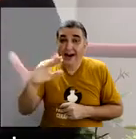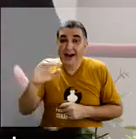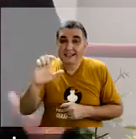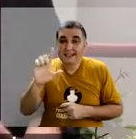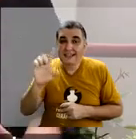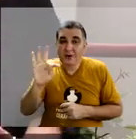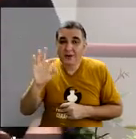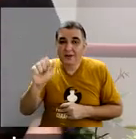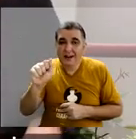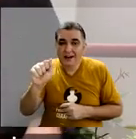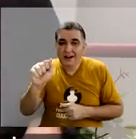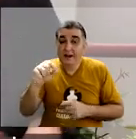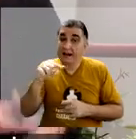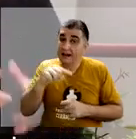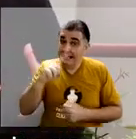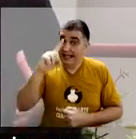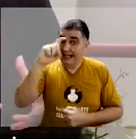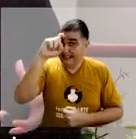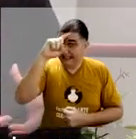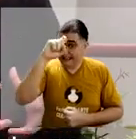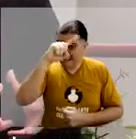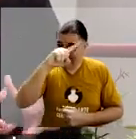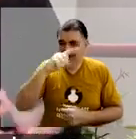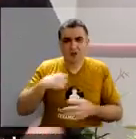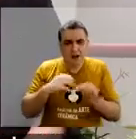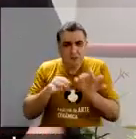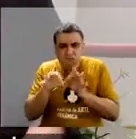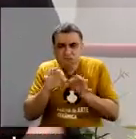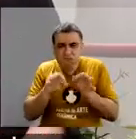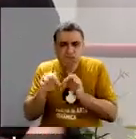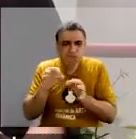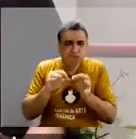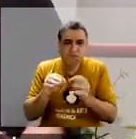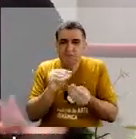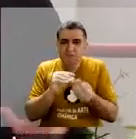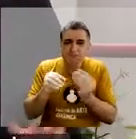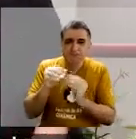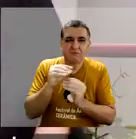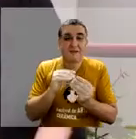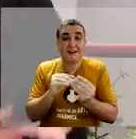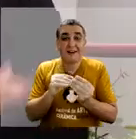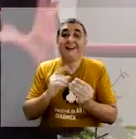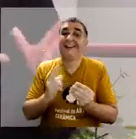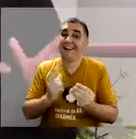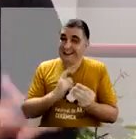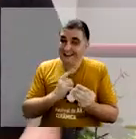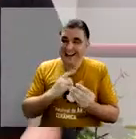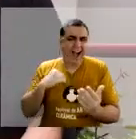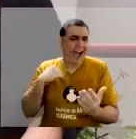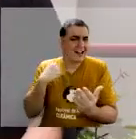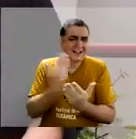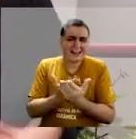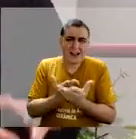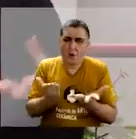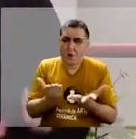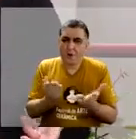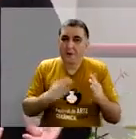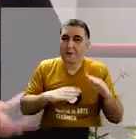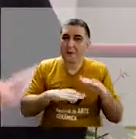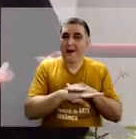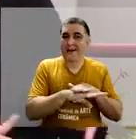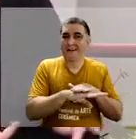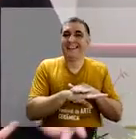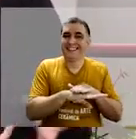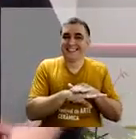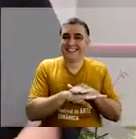é complicado pra caramba, e eu fiz um vasinho. Então, eu tenho até hoje, né, a primeira peça de cerâmica, que eu fiz